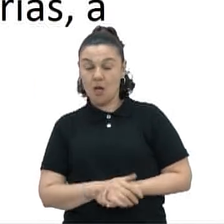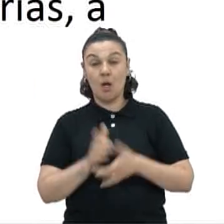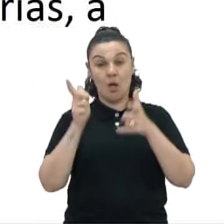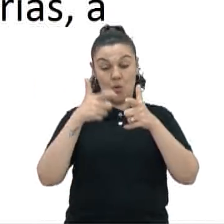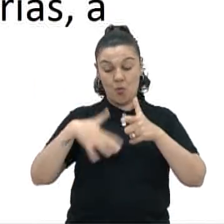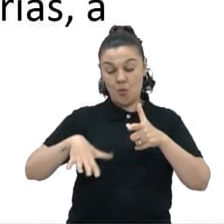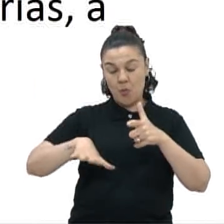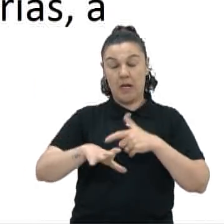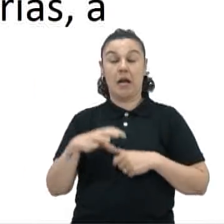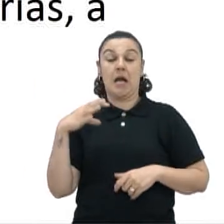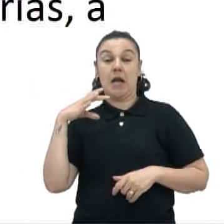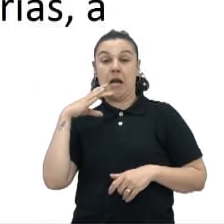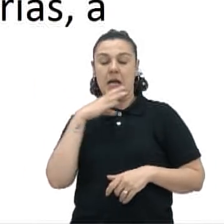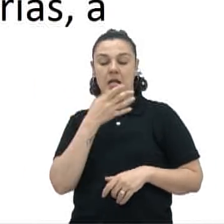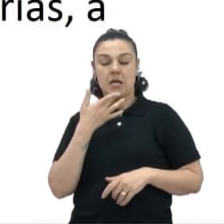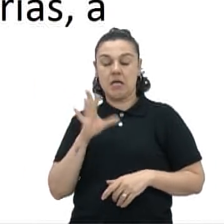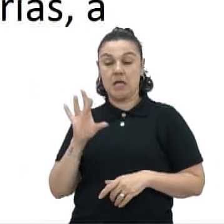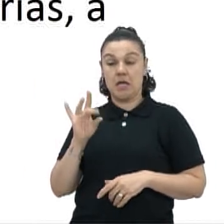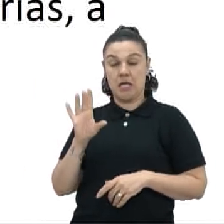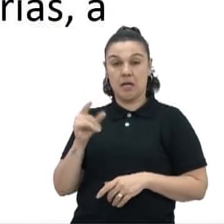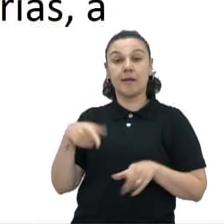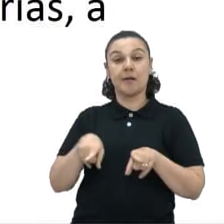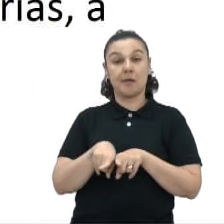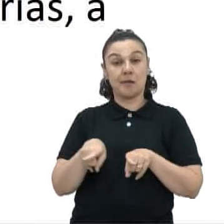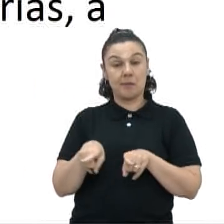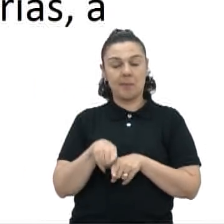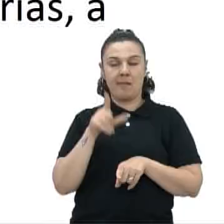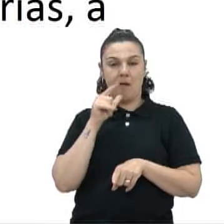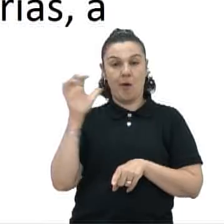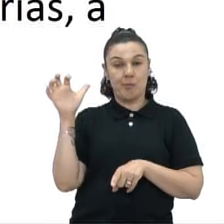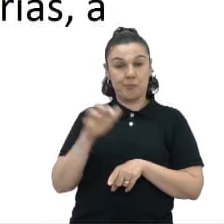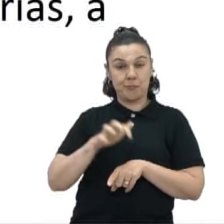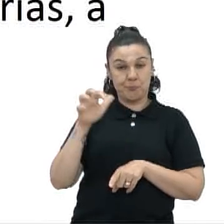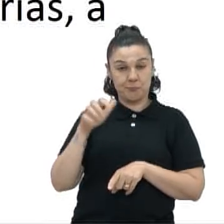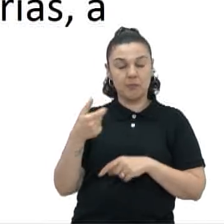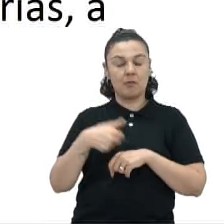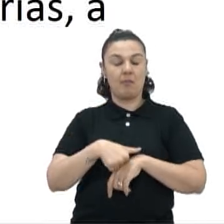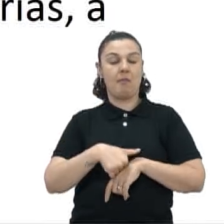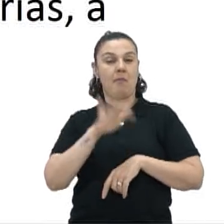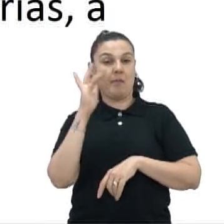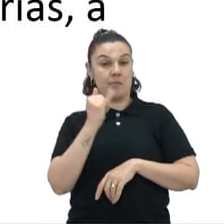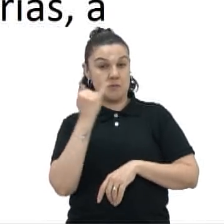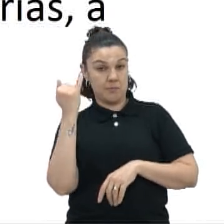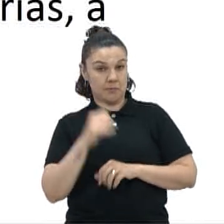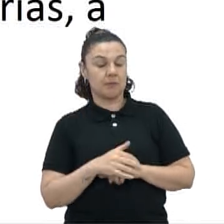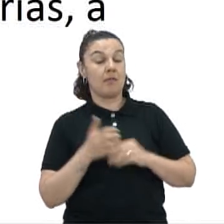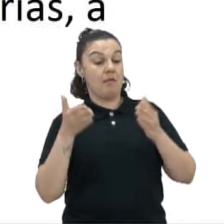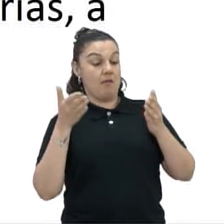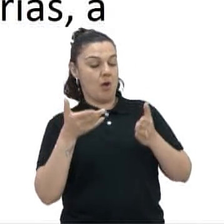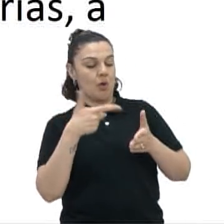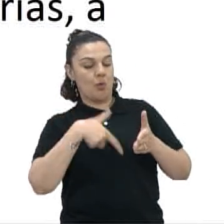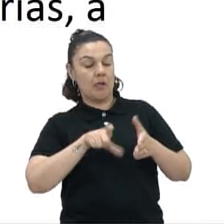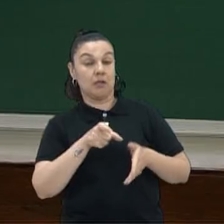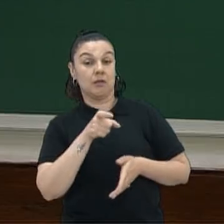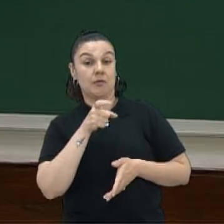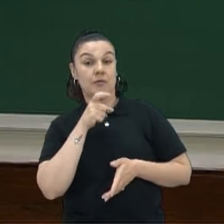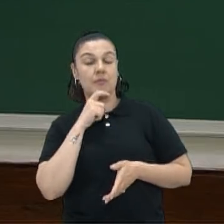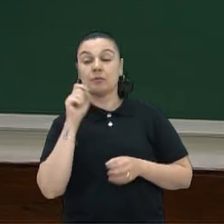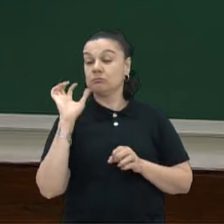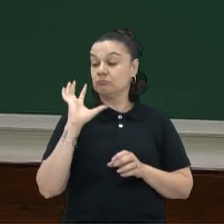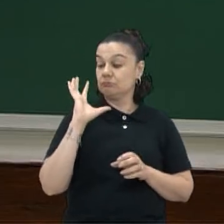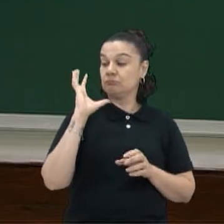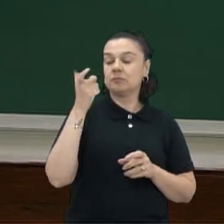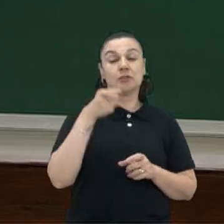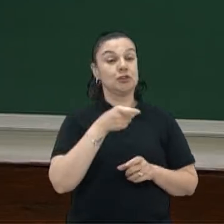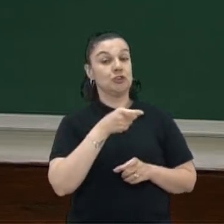áreas quentes e úmidas, a ação da água em estado líquido é que terá maior importância. Já em áreas frias, a ação